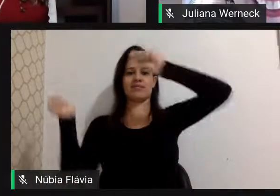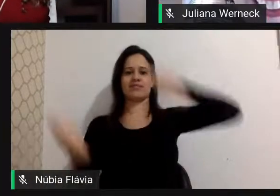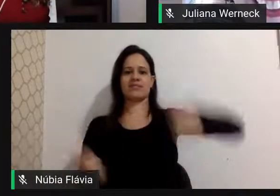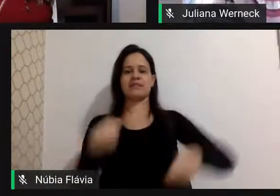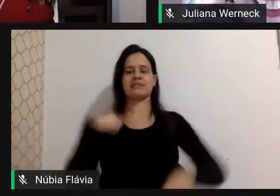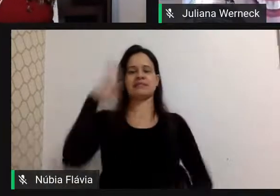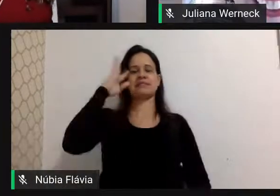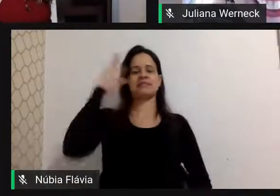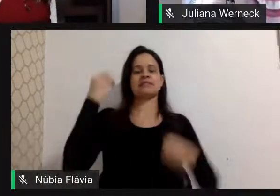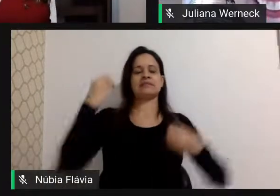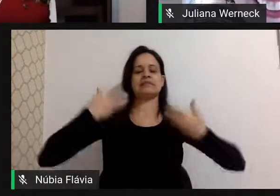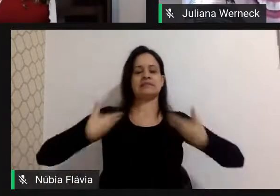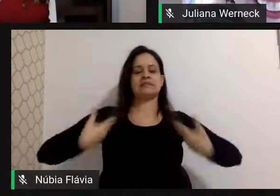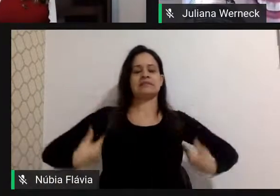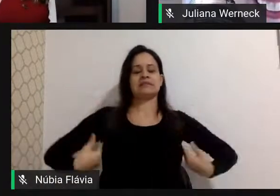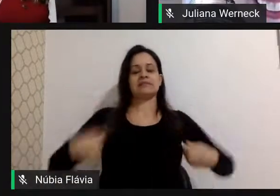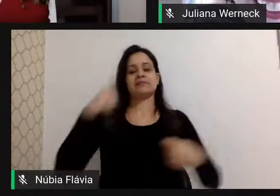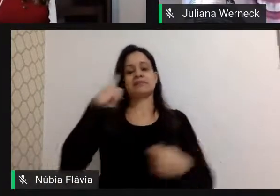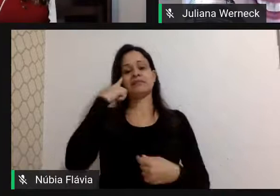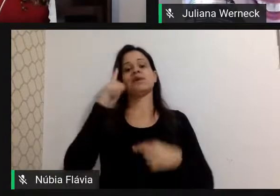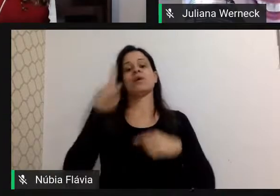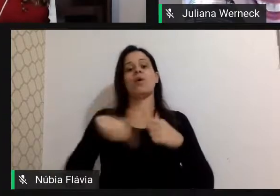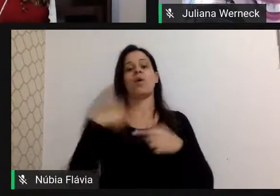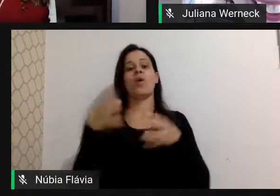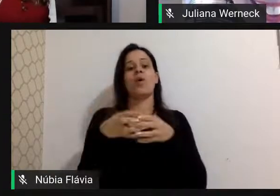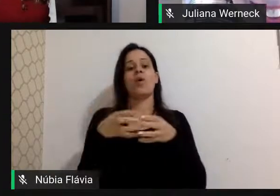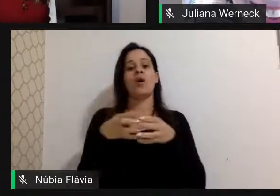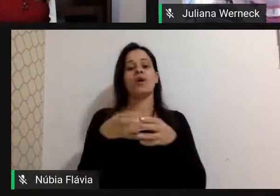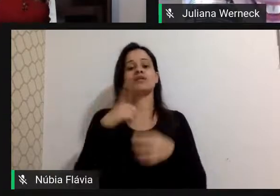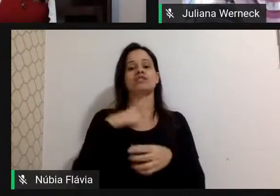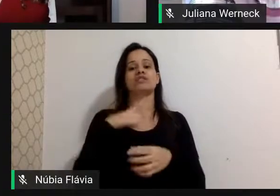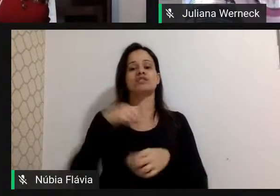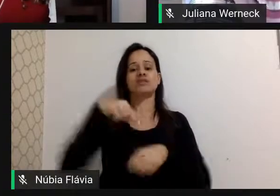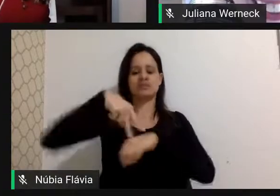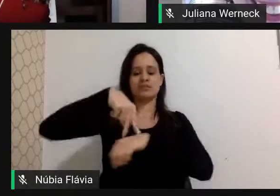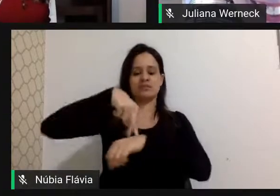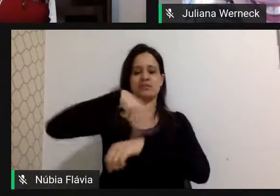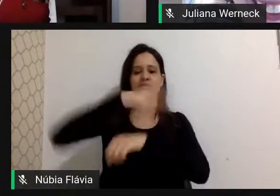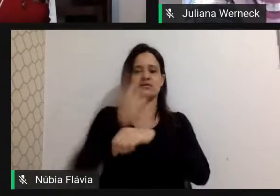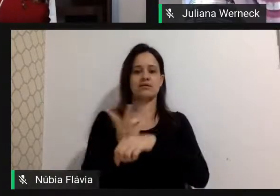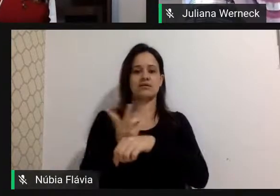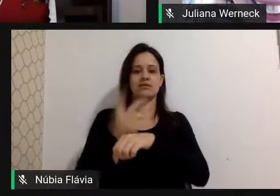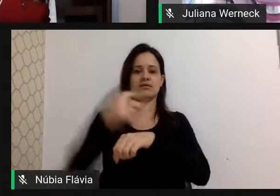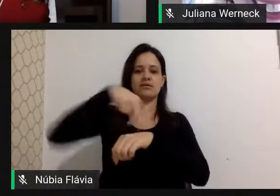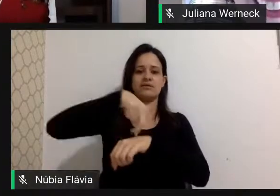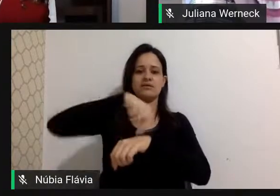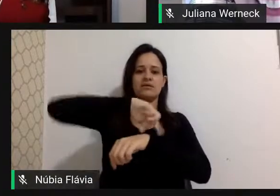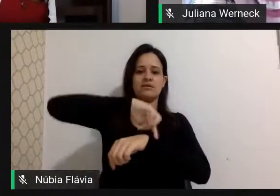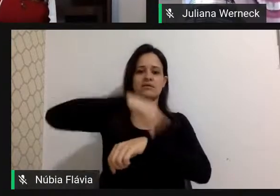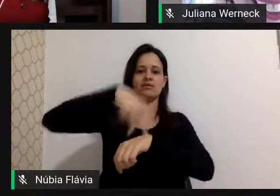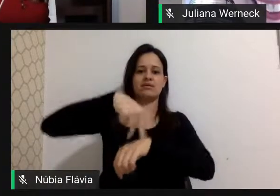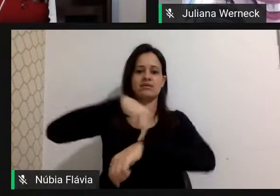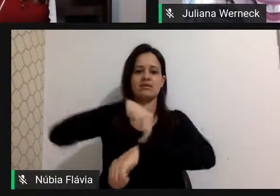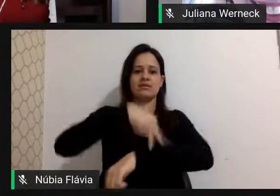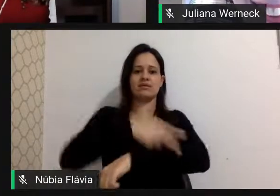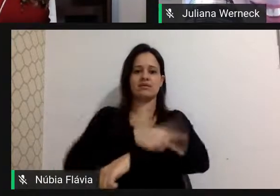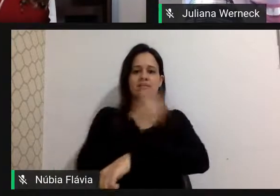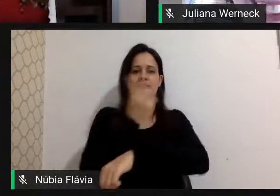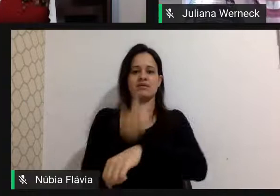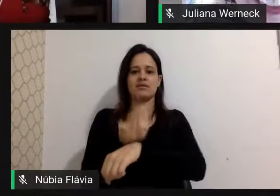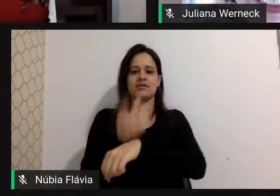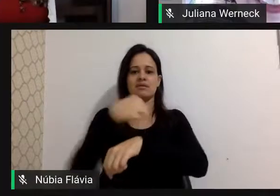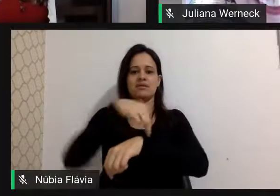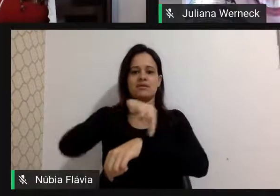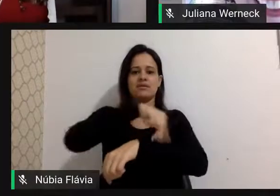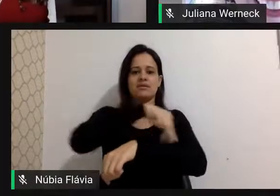das meninas do grupo de frente, tinha as balizas. O que as balizas faziam? As balizas faziam contorcionismo.